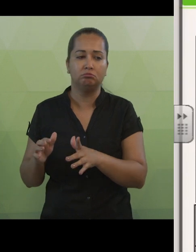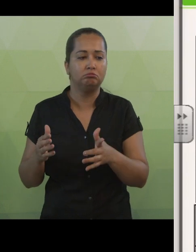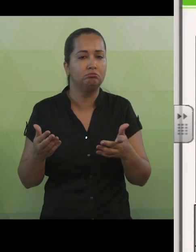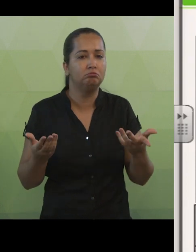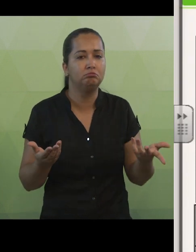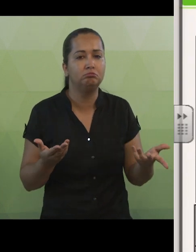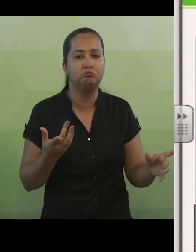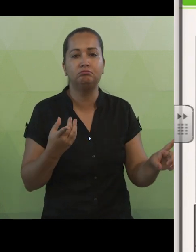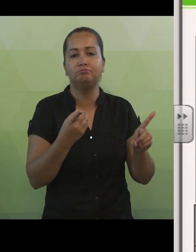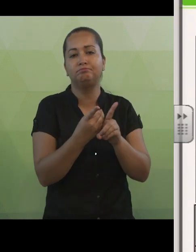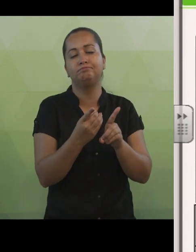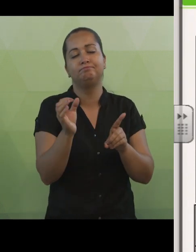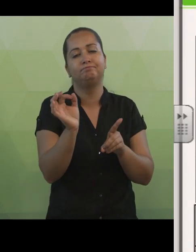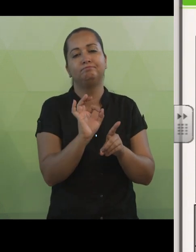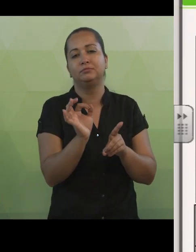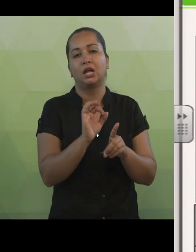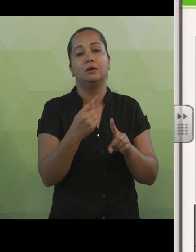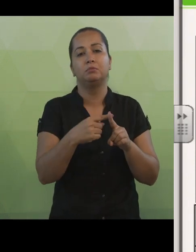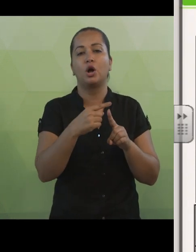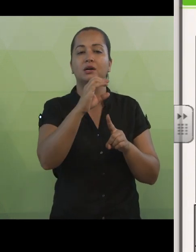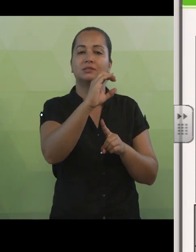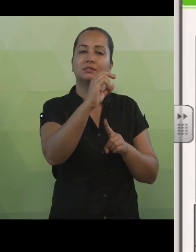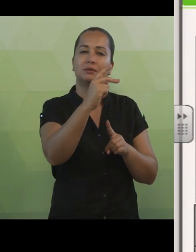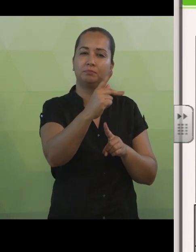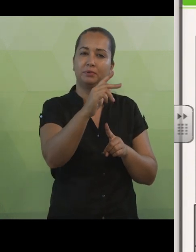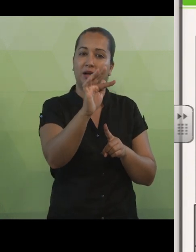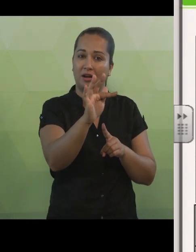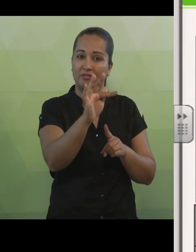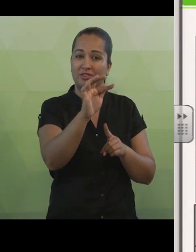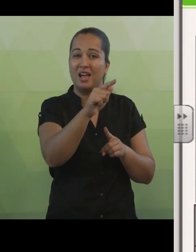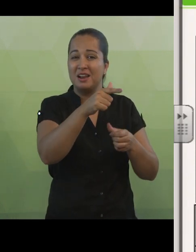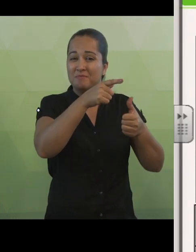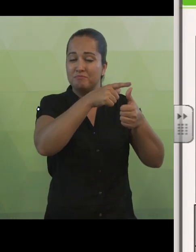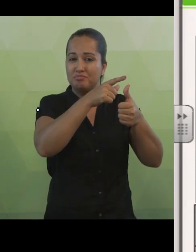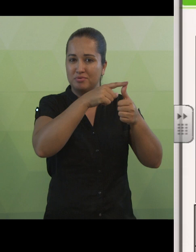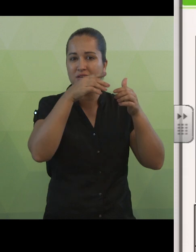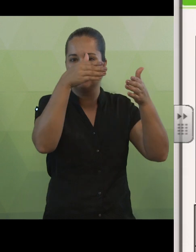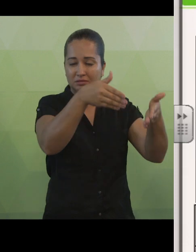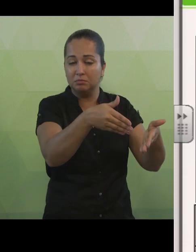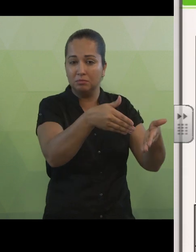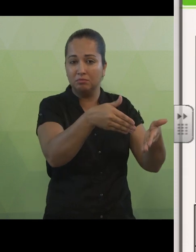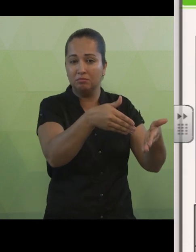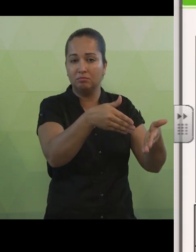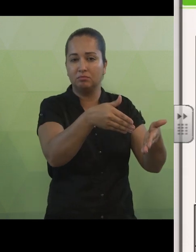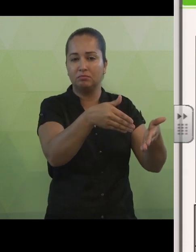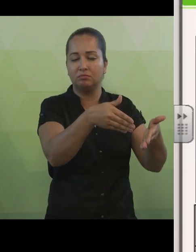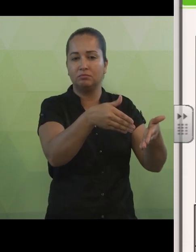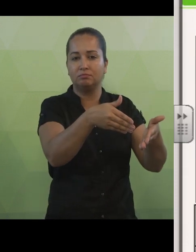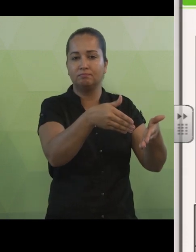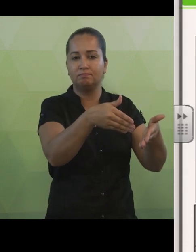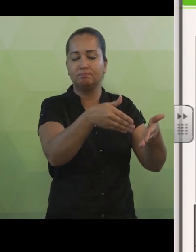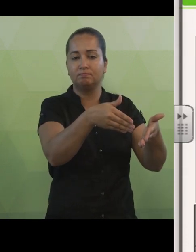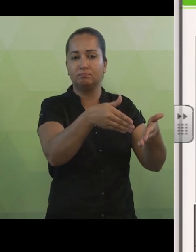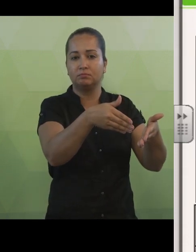pessoa, você não vai conseguir identificá-la, porque o CPF, que é o atributo que identifica unicamente